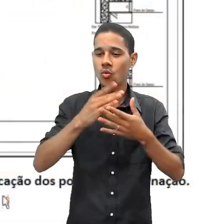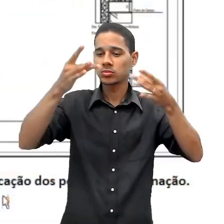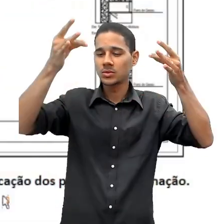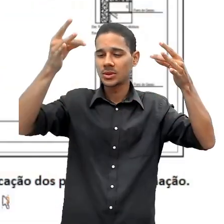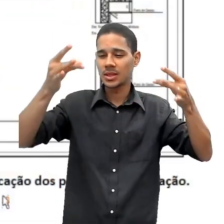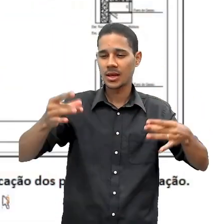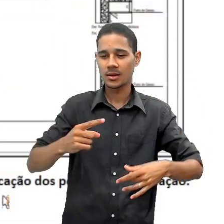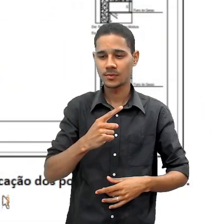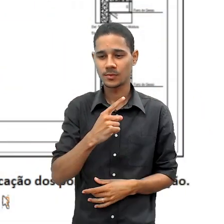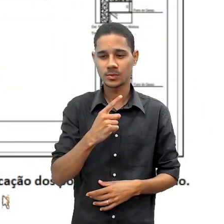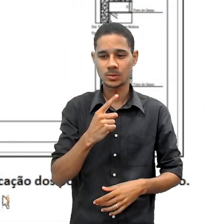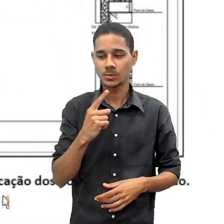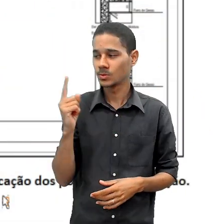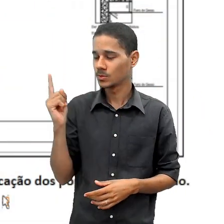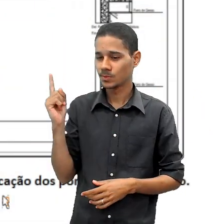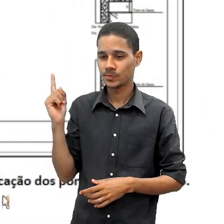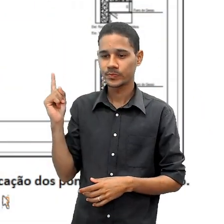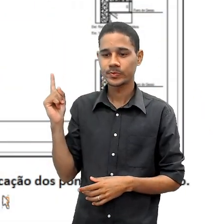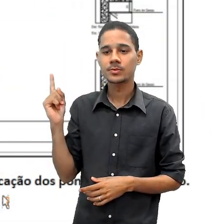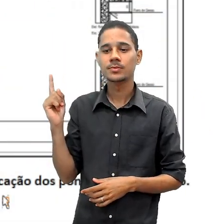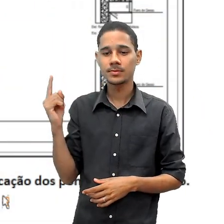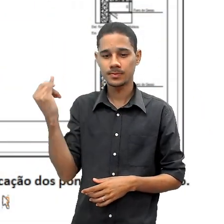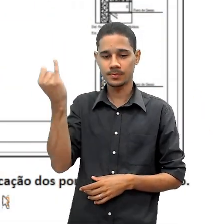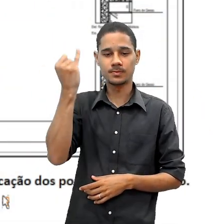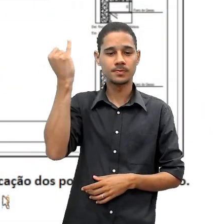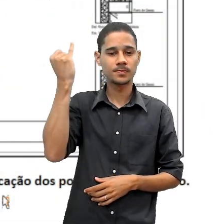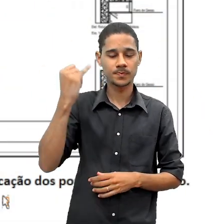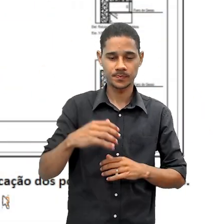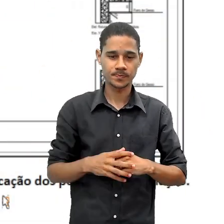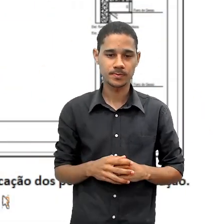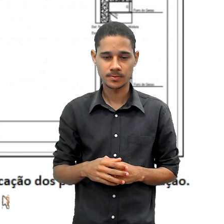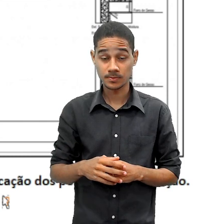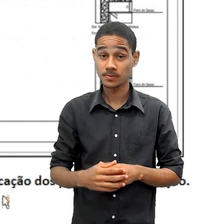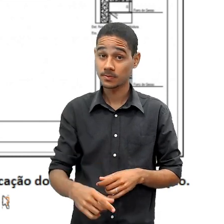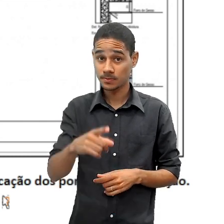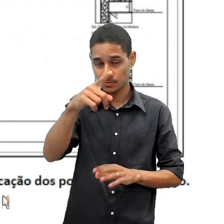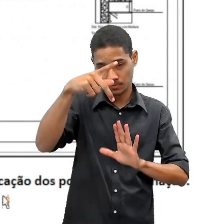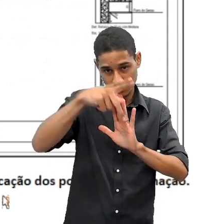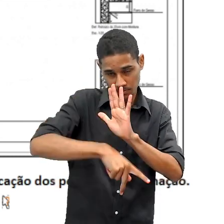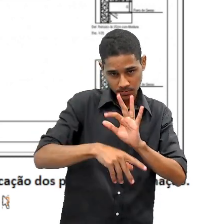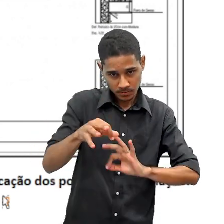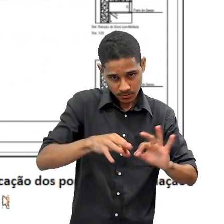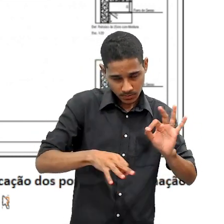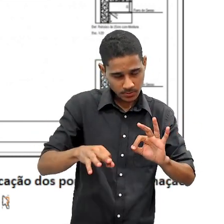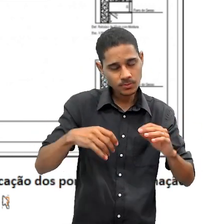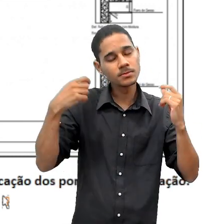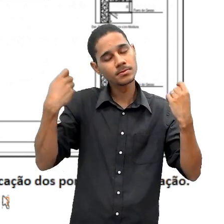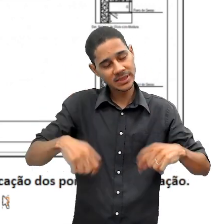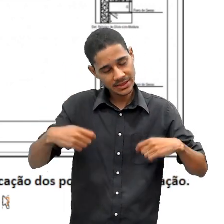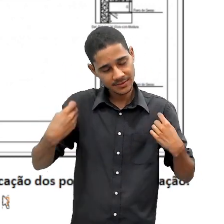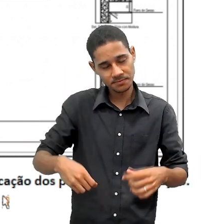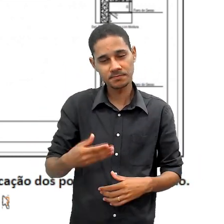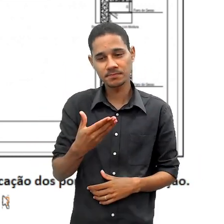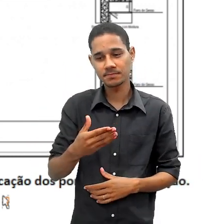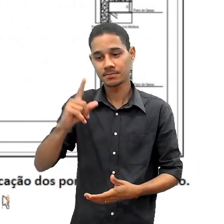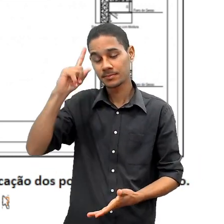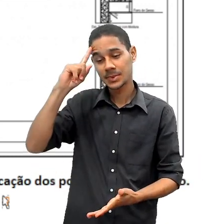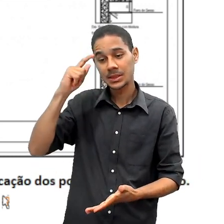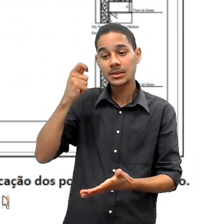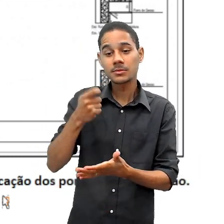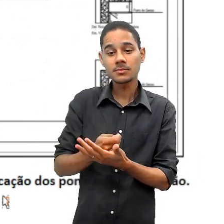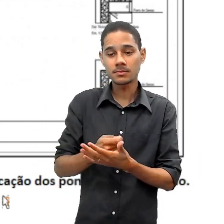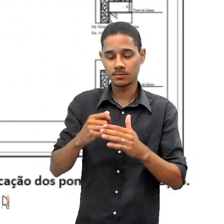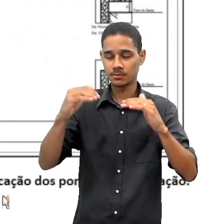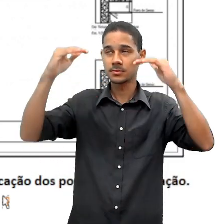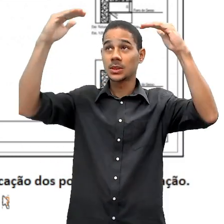né, que são muito importantes. Você vai precisar fazer esse tipo de coisa nos seus projetos. Você vai ter que definir a altura